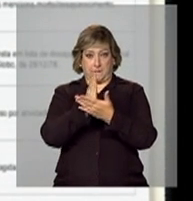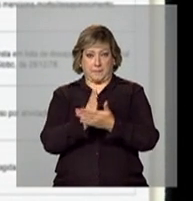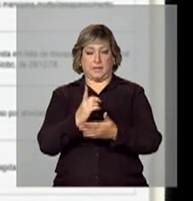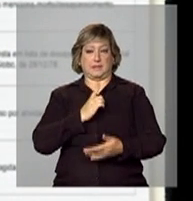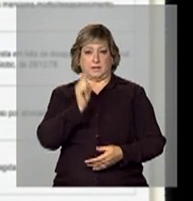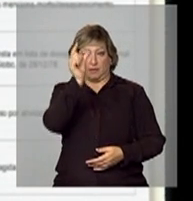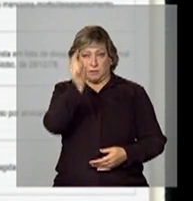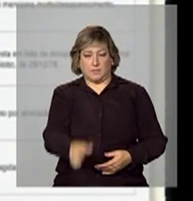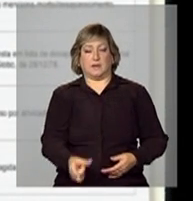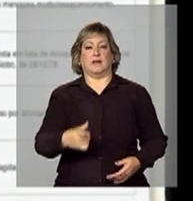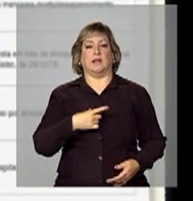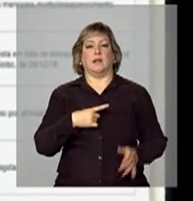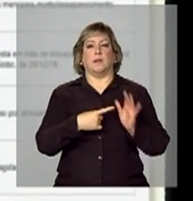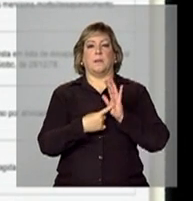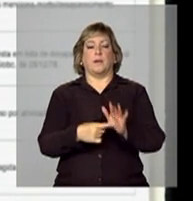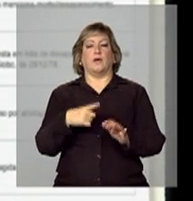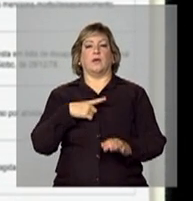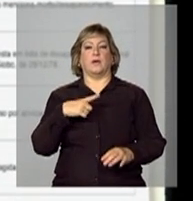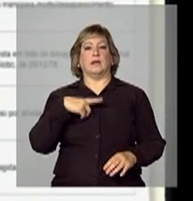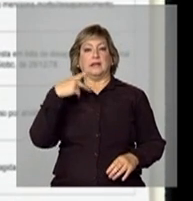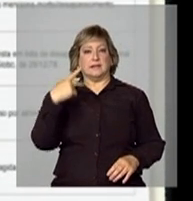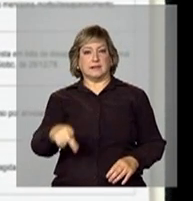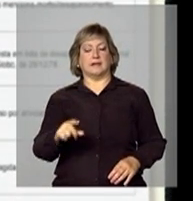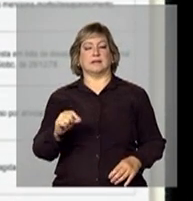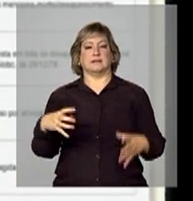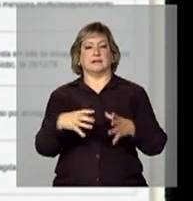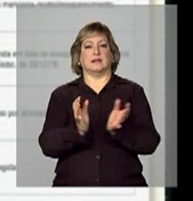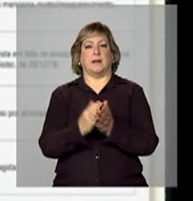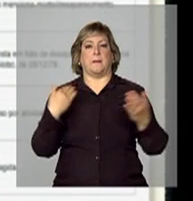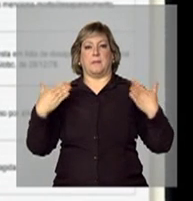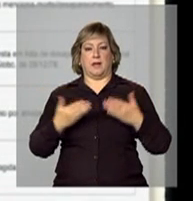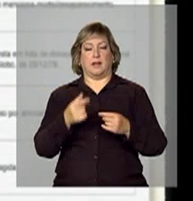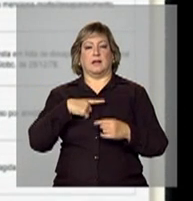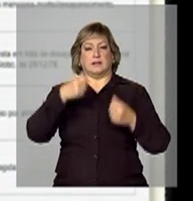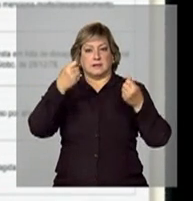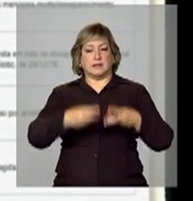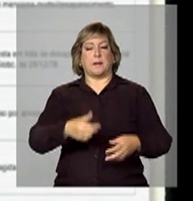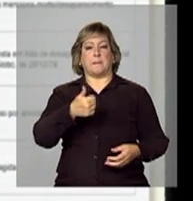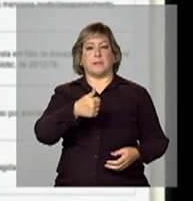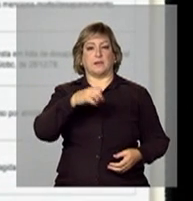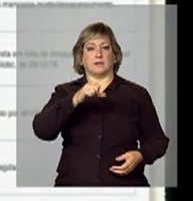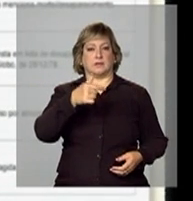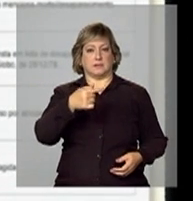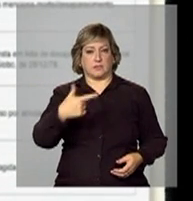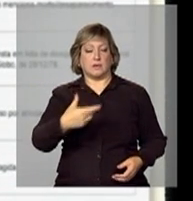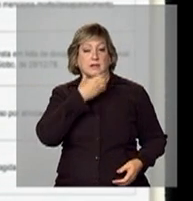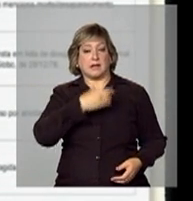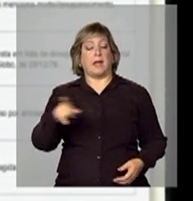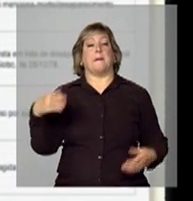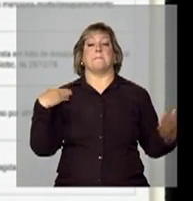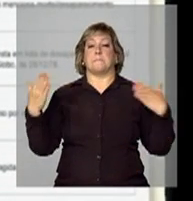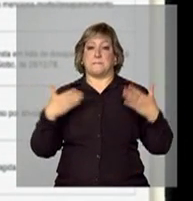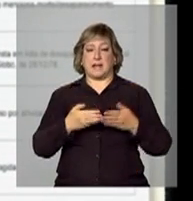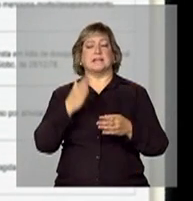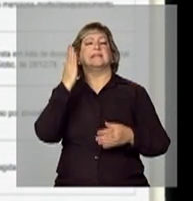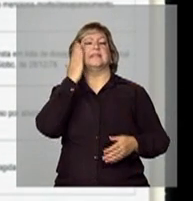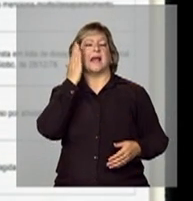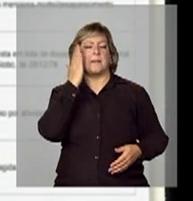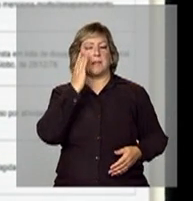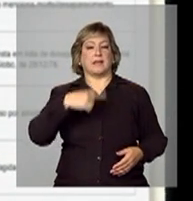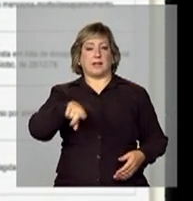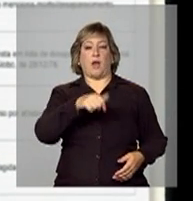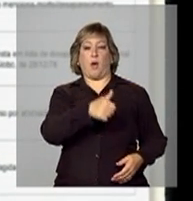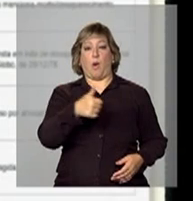o CENIMAR, o documento do CENIMAR, que indica que, em dezembro de 1972, a Marinha Brasileira sabia que todas essas 11 pessoas